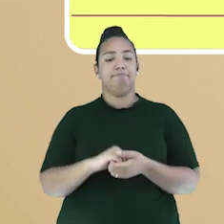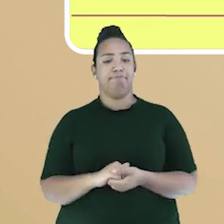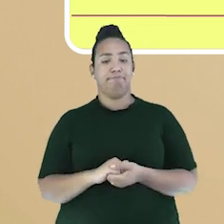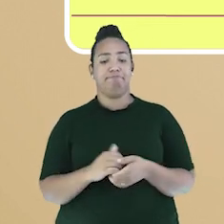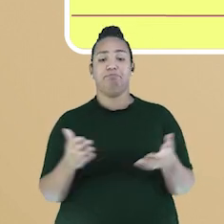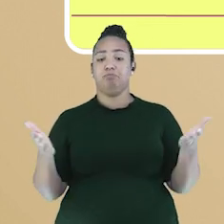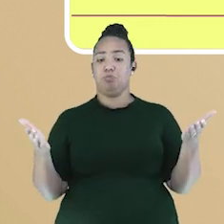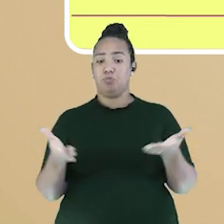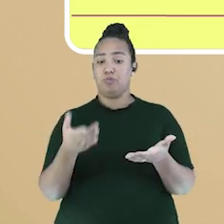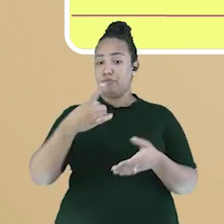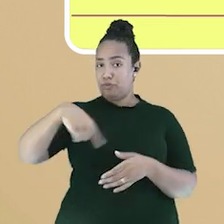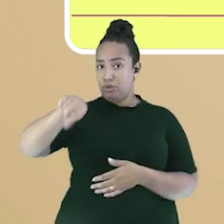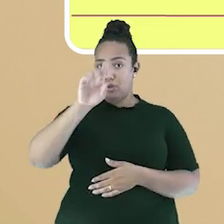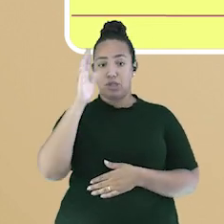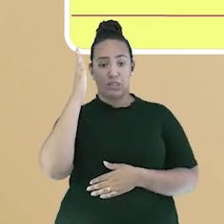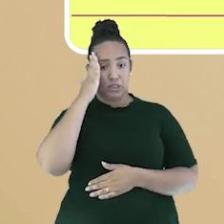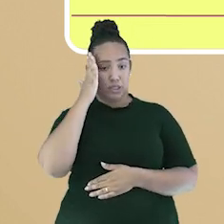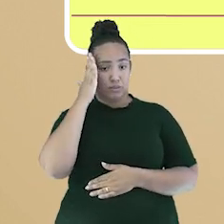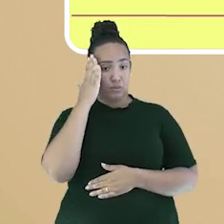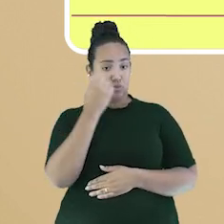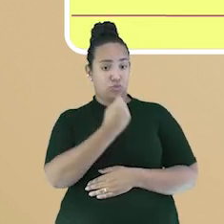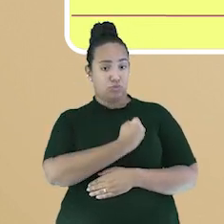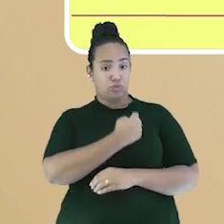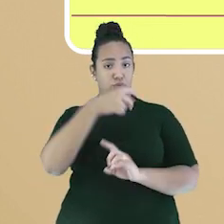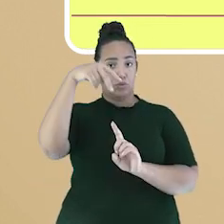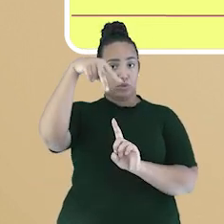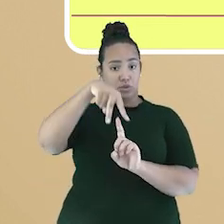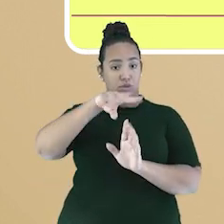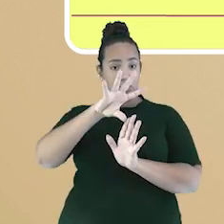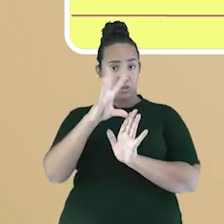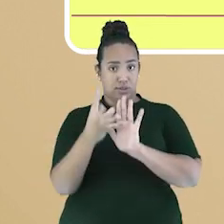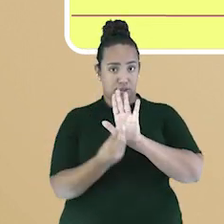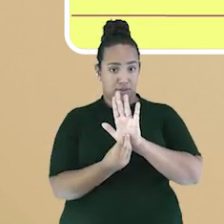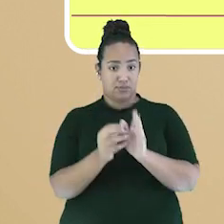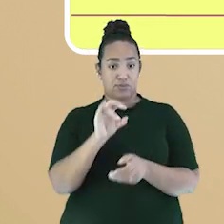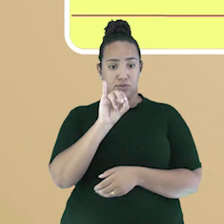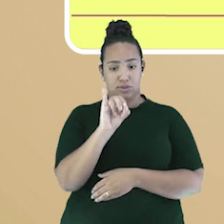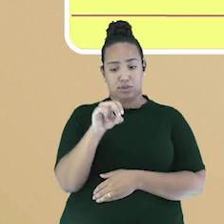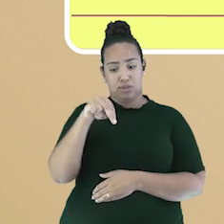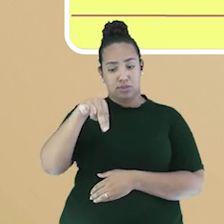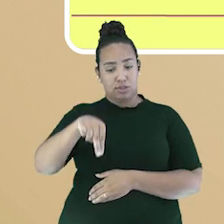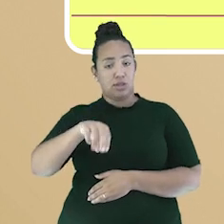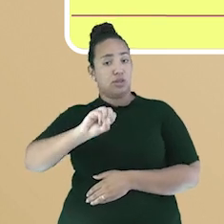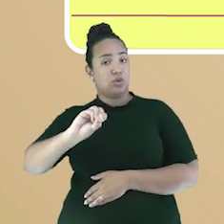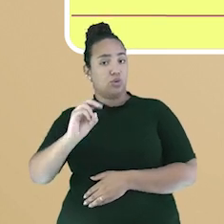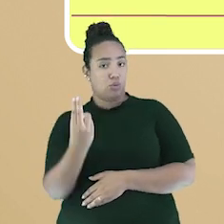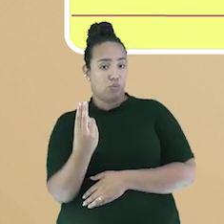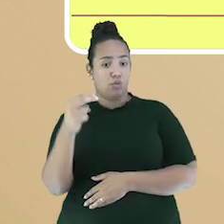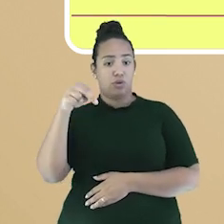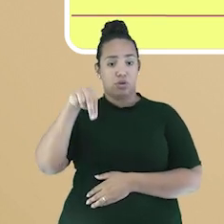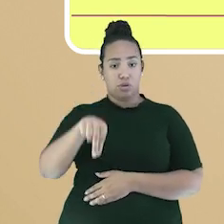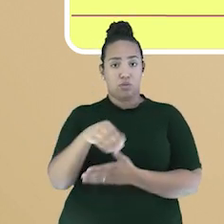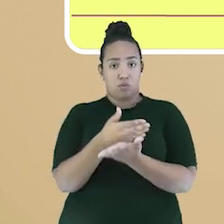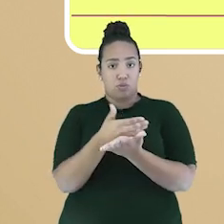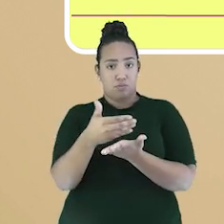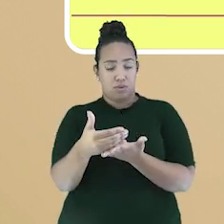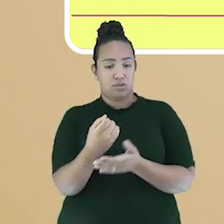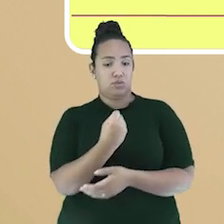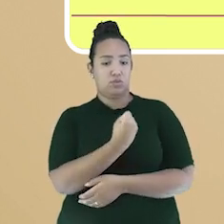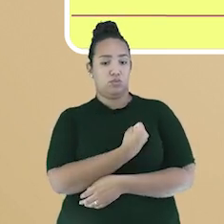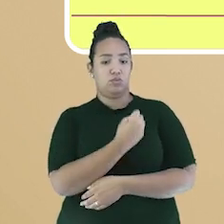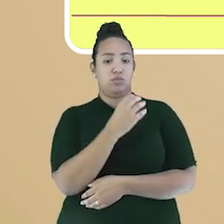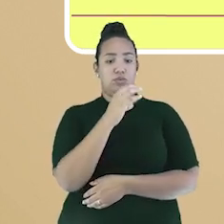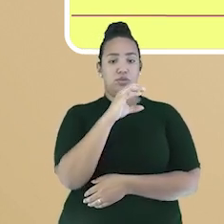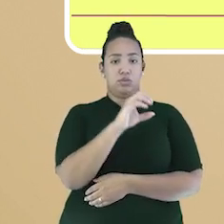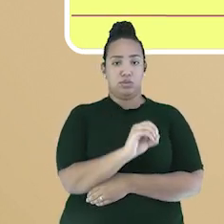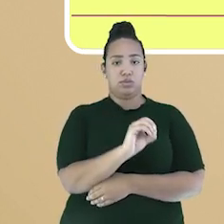sabemos que os números naturais indicados pelo símbolo i n ou só n começa com o número zero e Segue